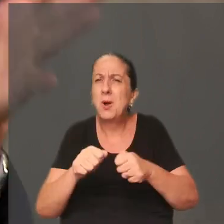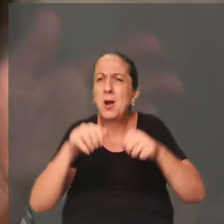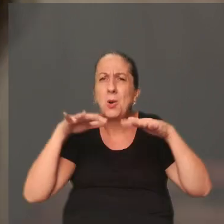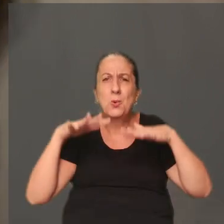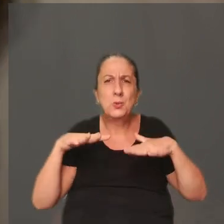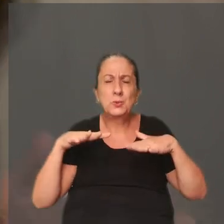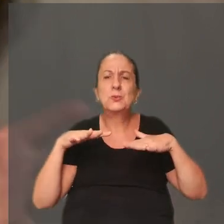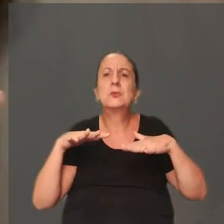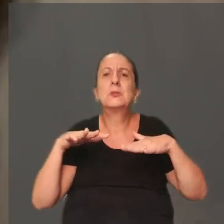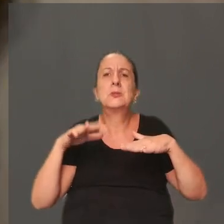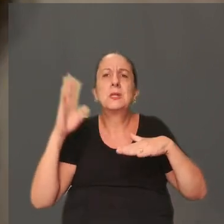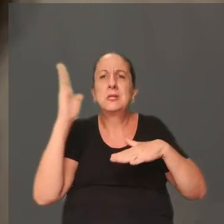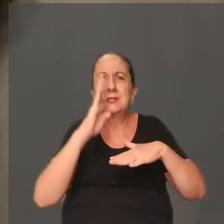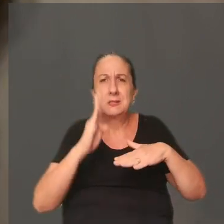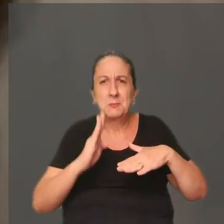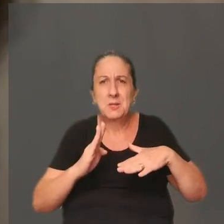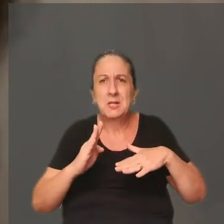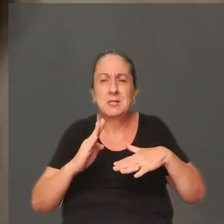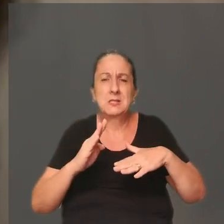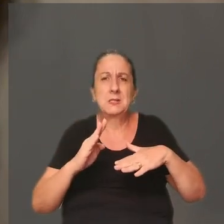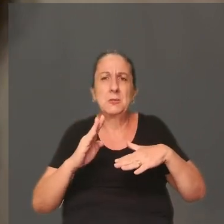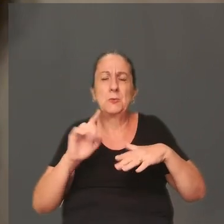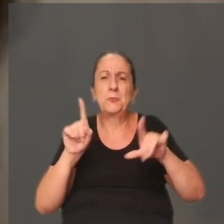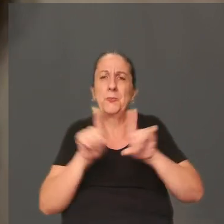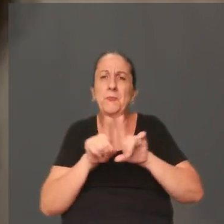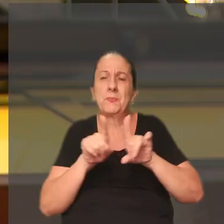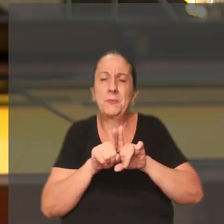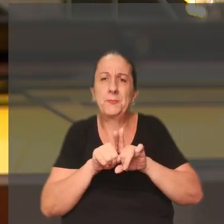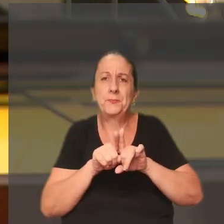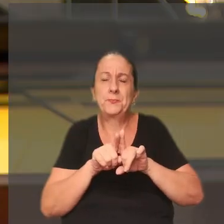muitas audiências com autoridades da República